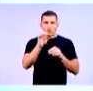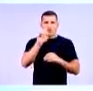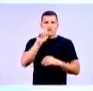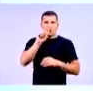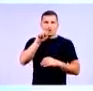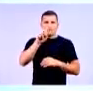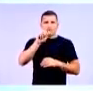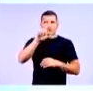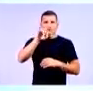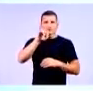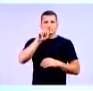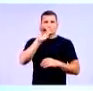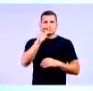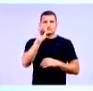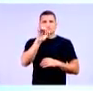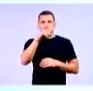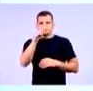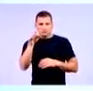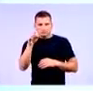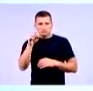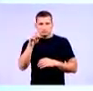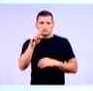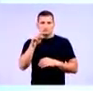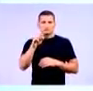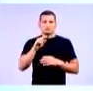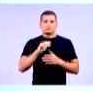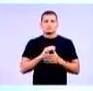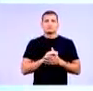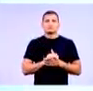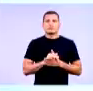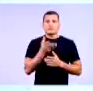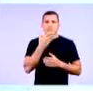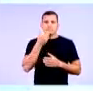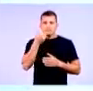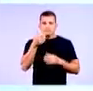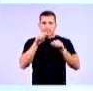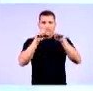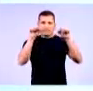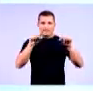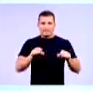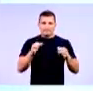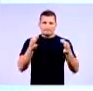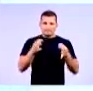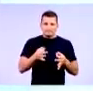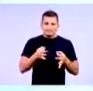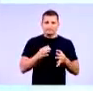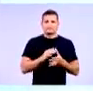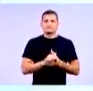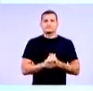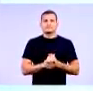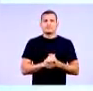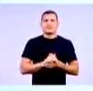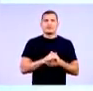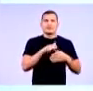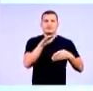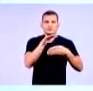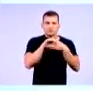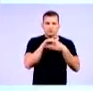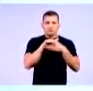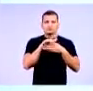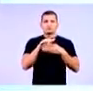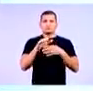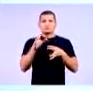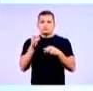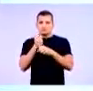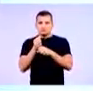próximas vezes a gente possa aprimorar o processamento do sistema, certo? Então, elementos de um sistema, entrada, processamento e saída,